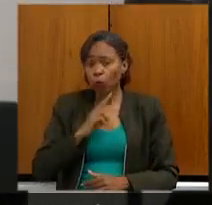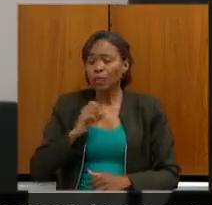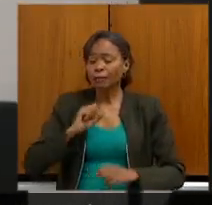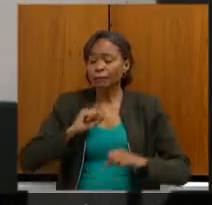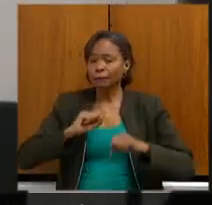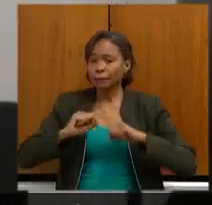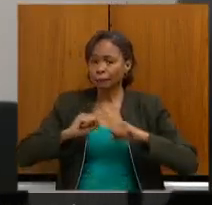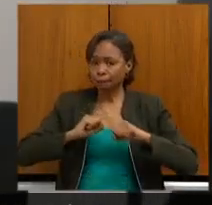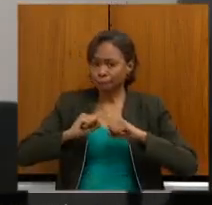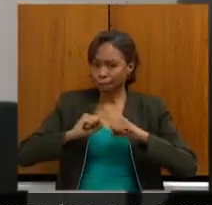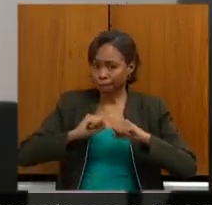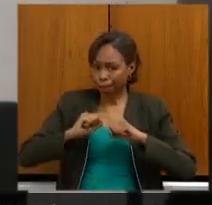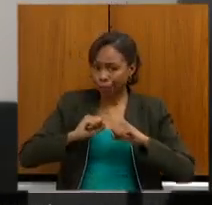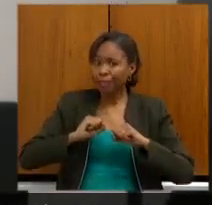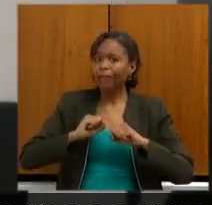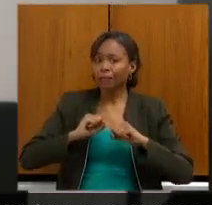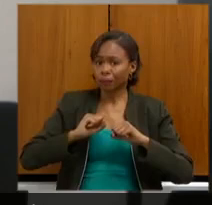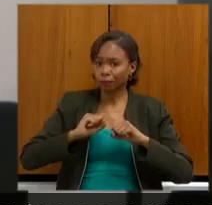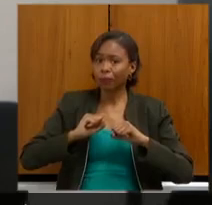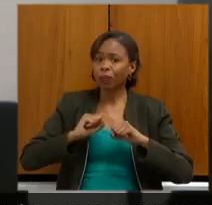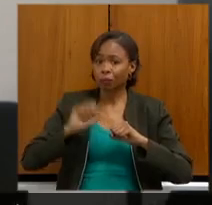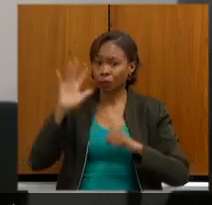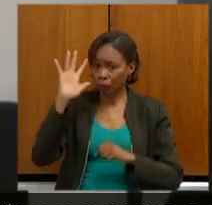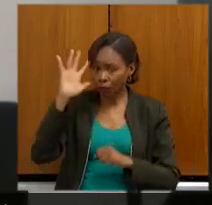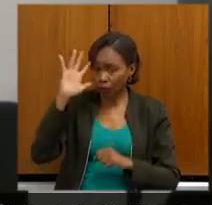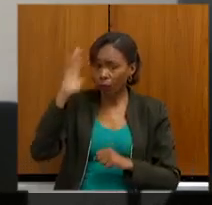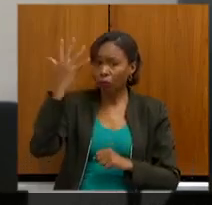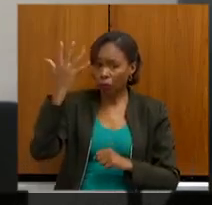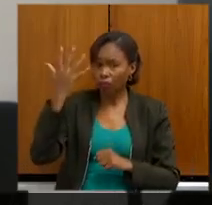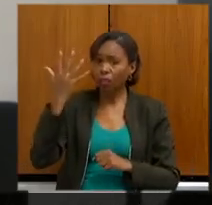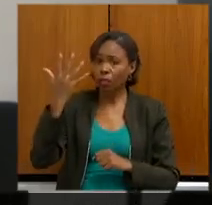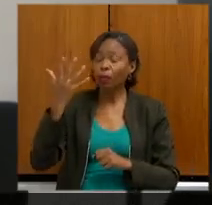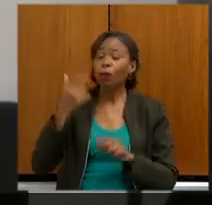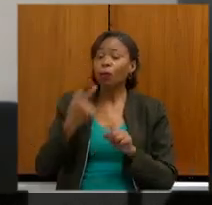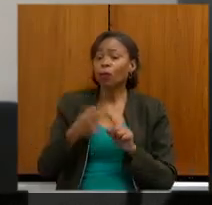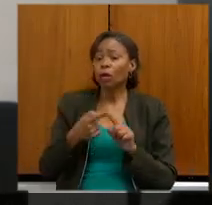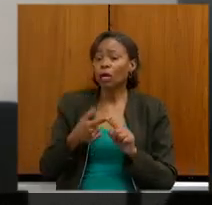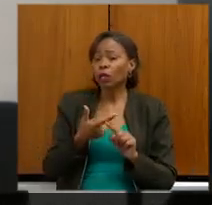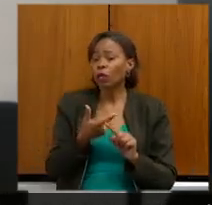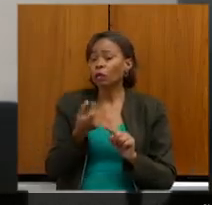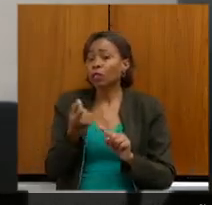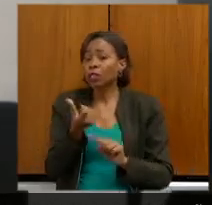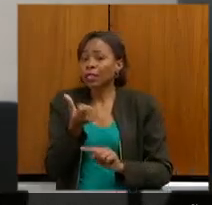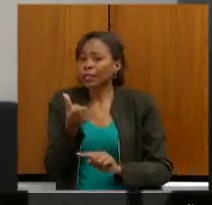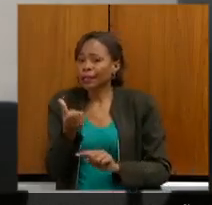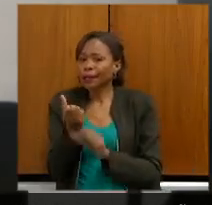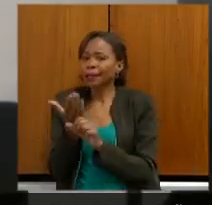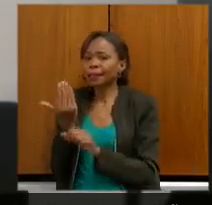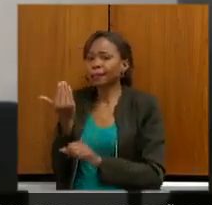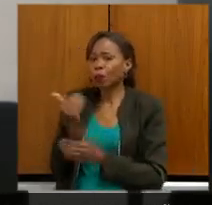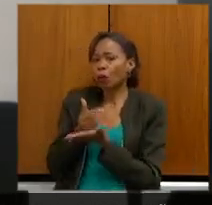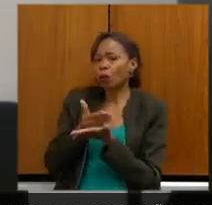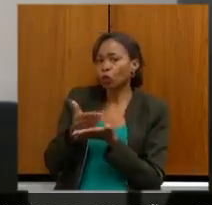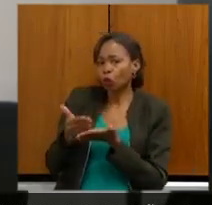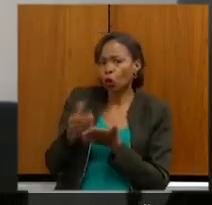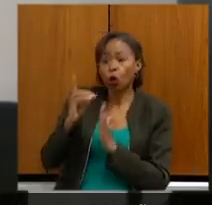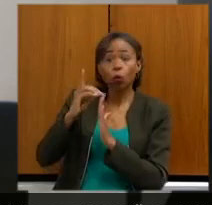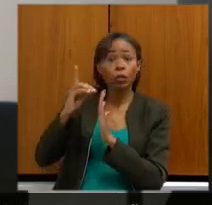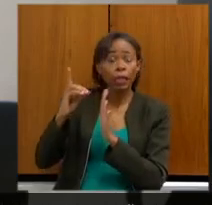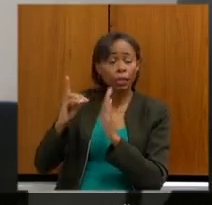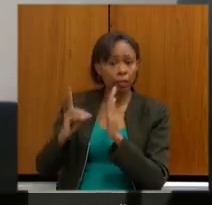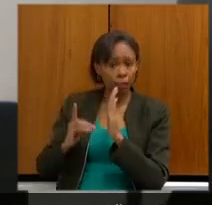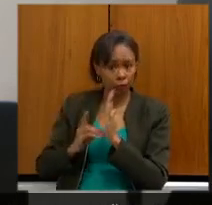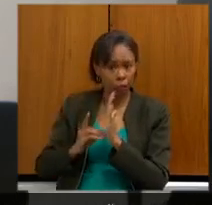e se apropriar desse instrumento que desde 2016 nasce com decreto a mesa de diálogo